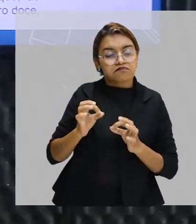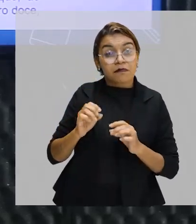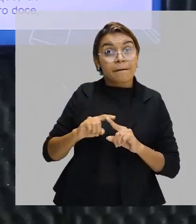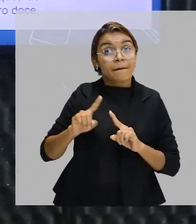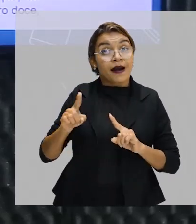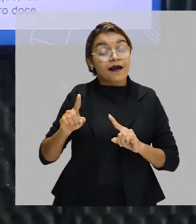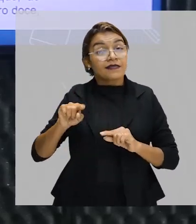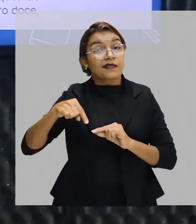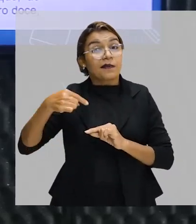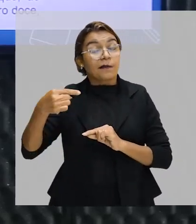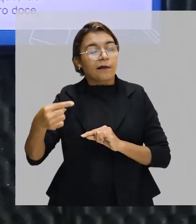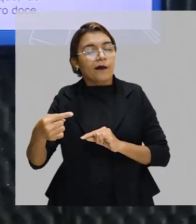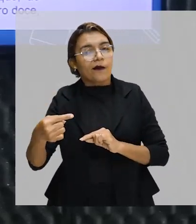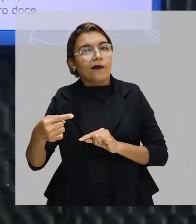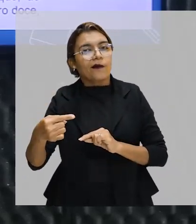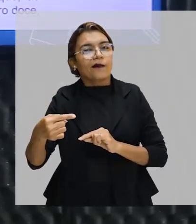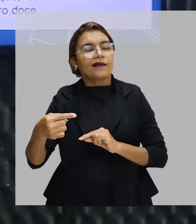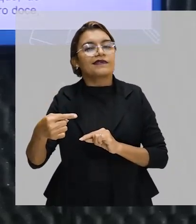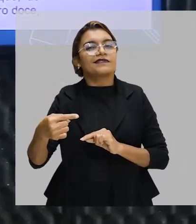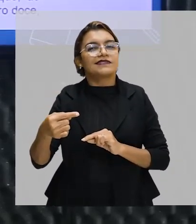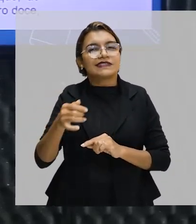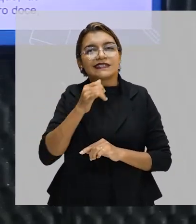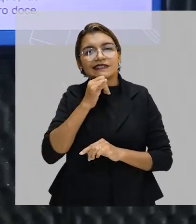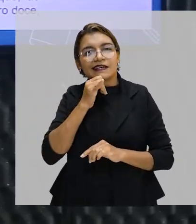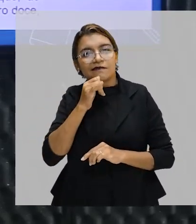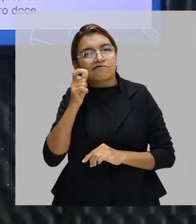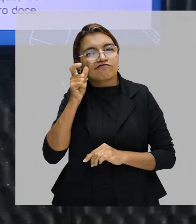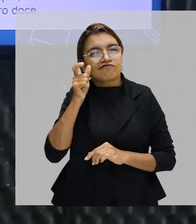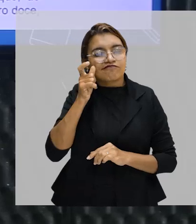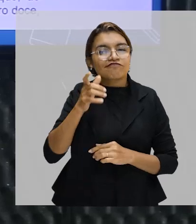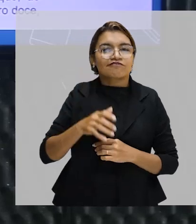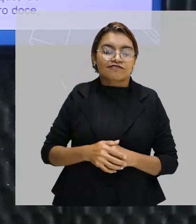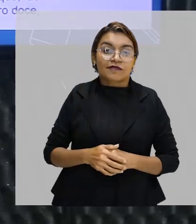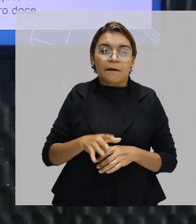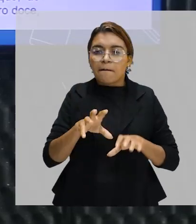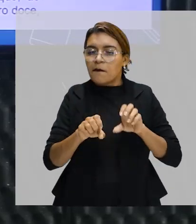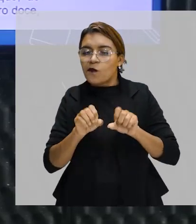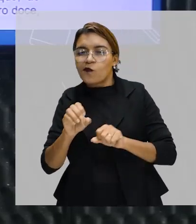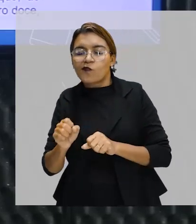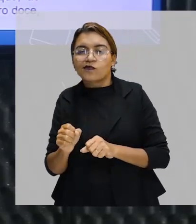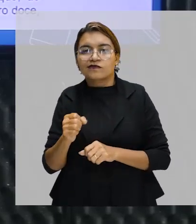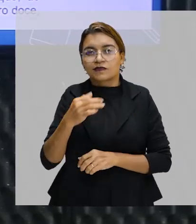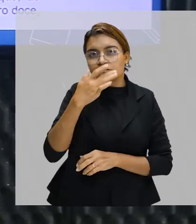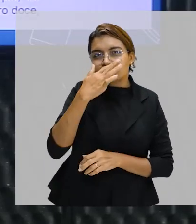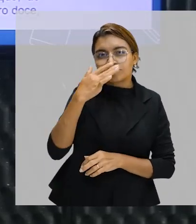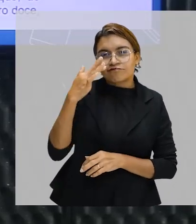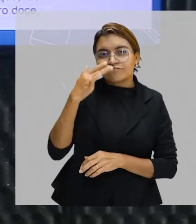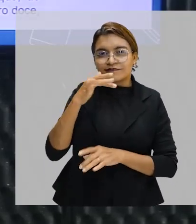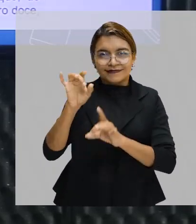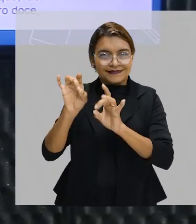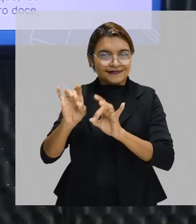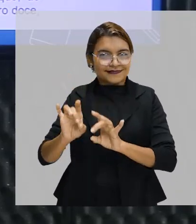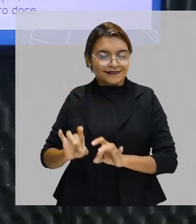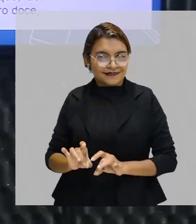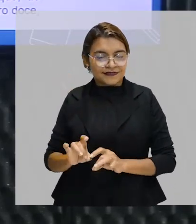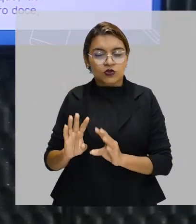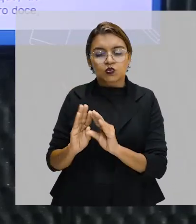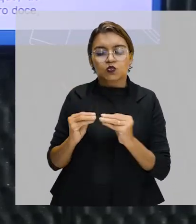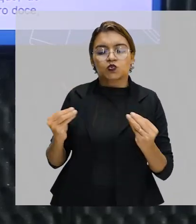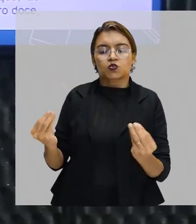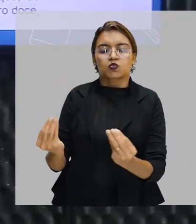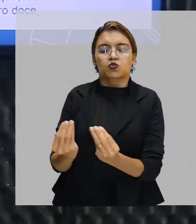na frente ficou intencional. A busca das essências, quais eram as